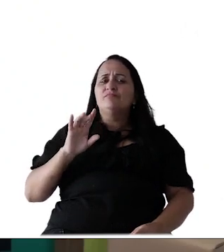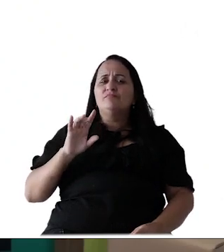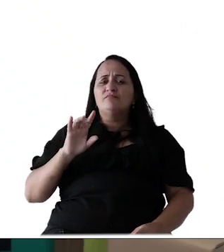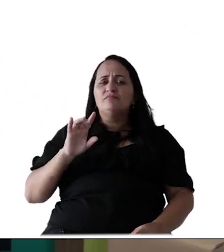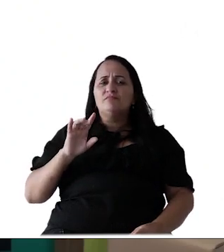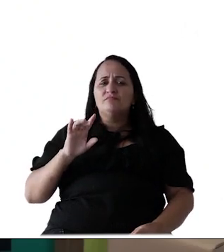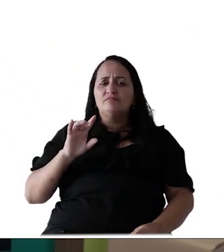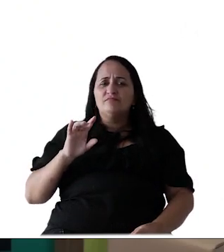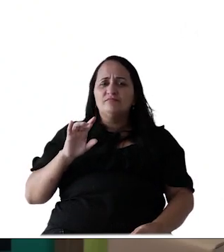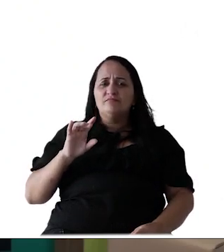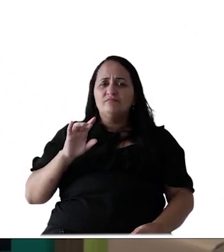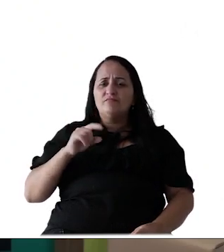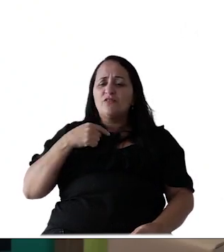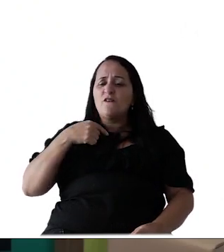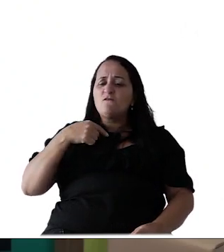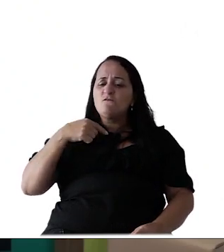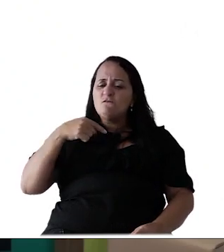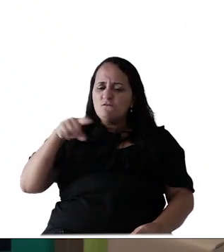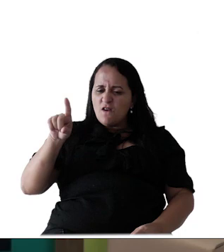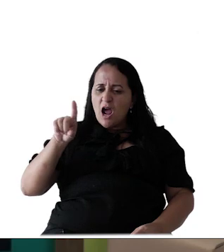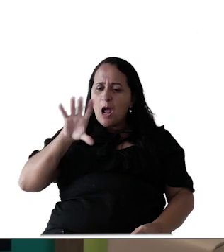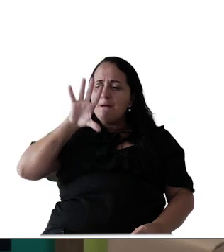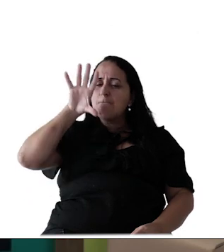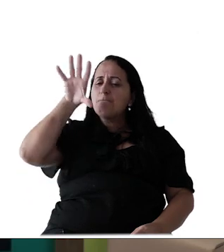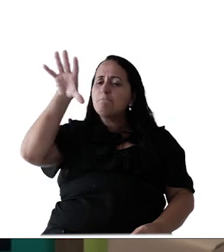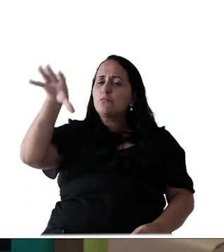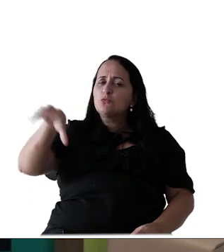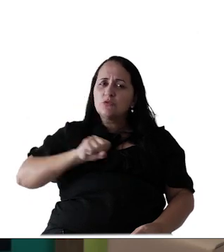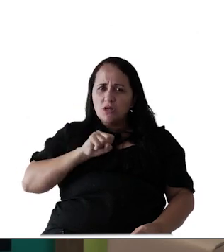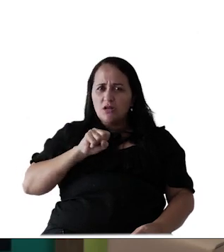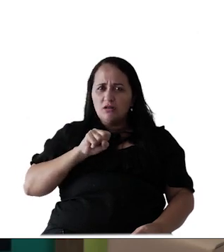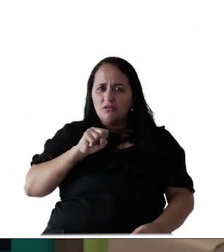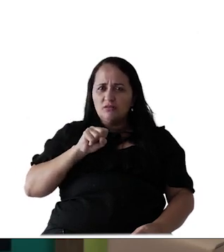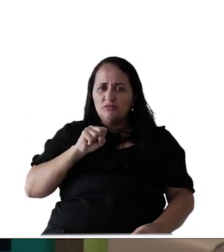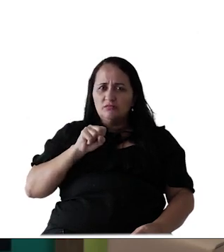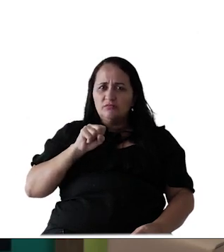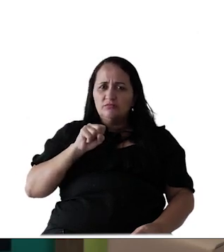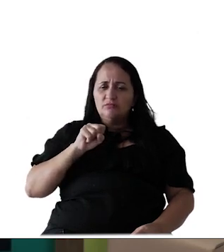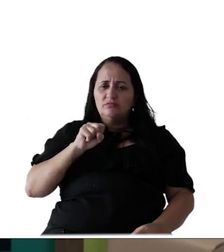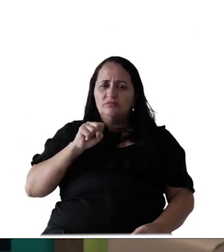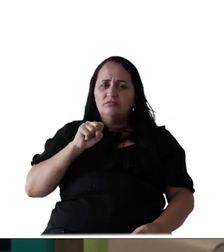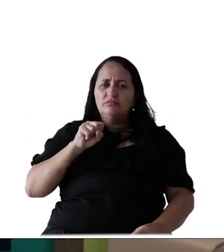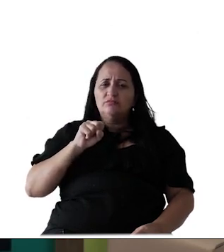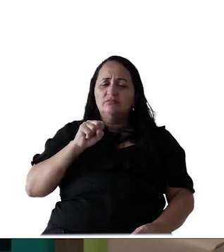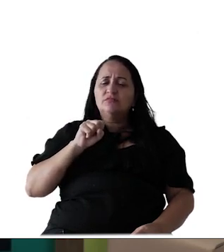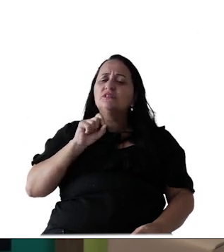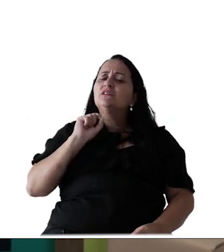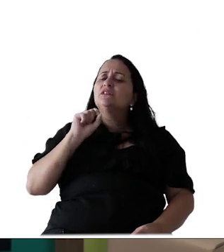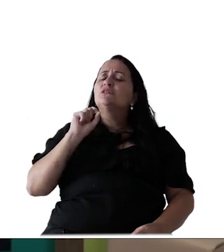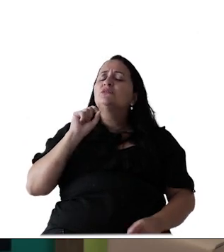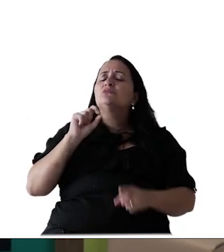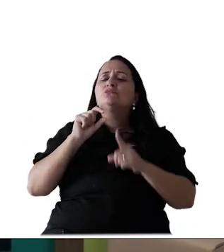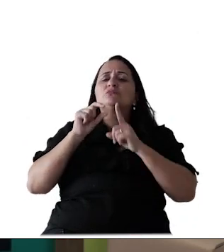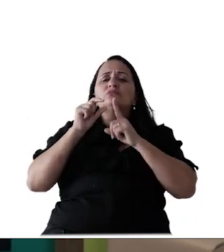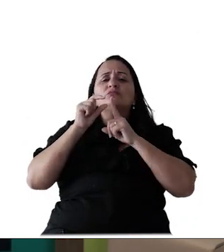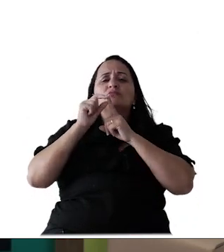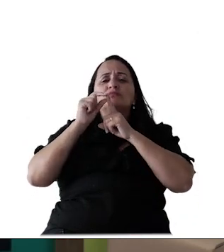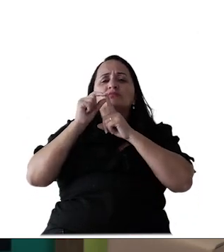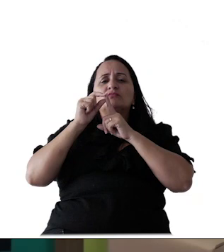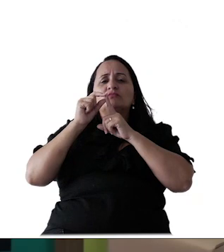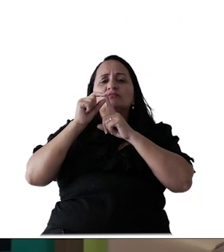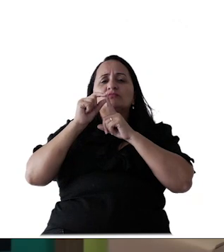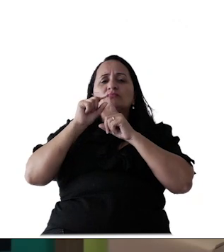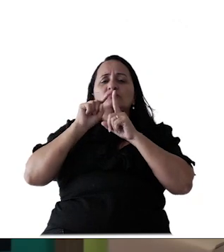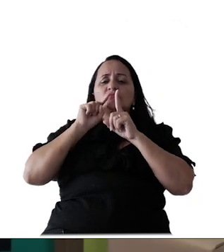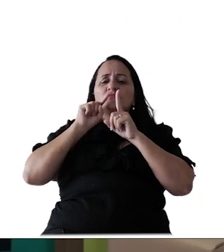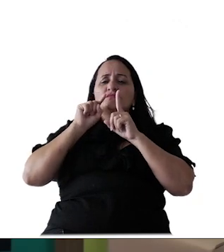John remete. Vá buscá-lo. Após a palavra buscá-lo, John,